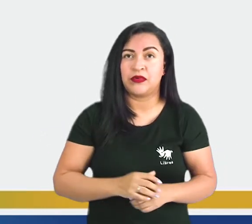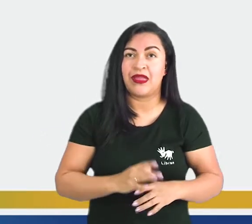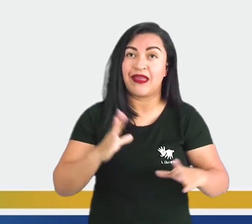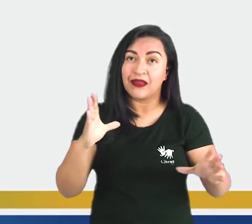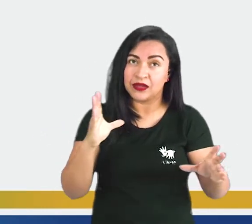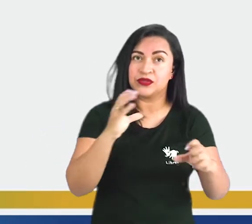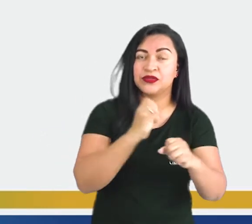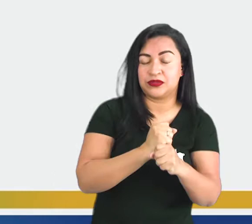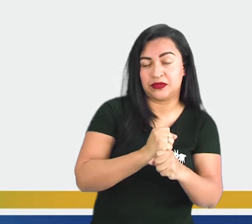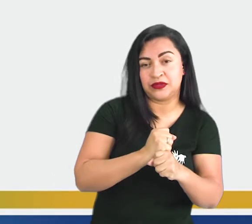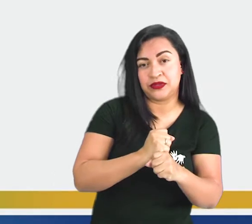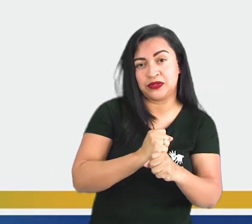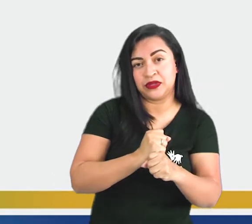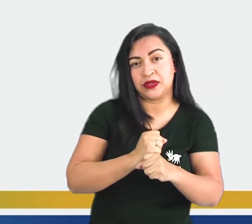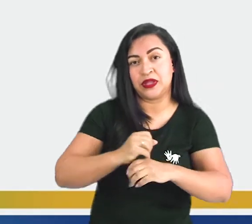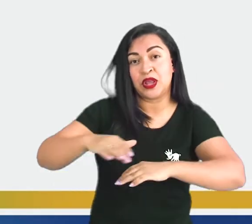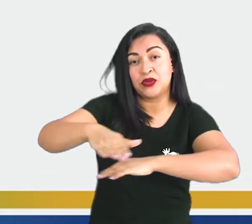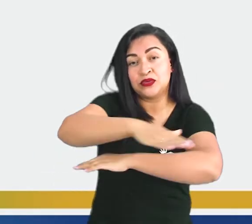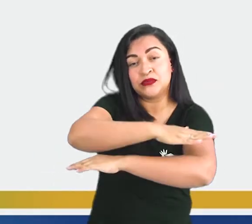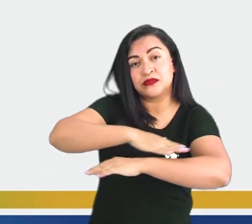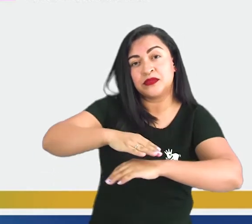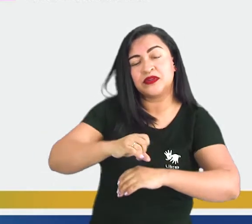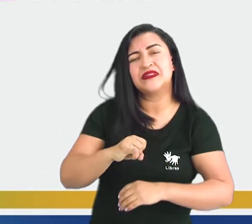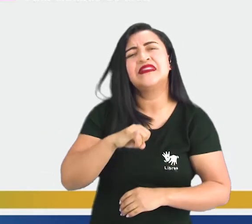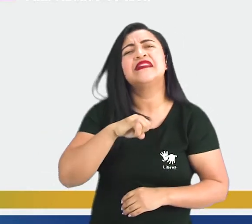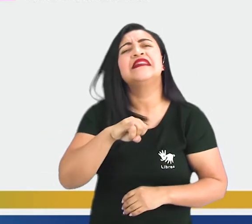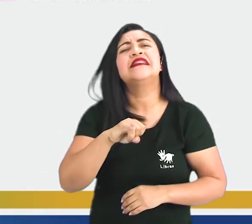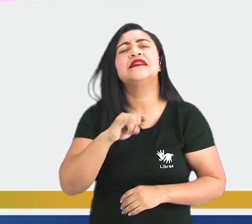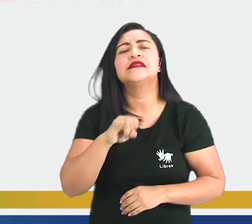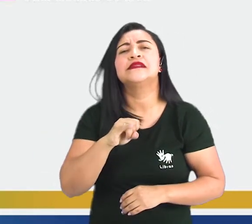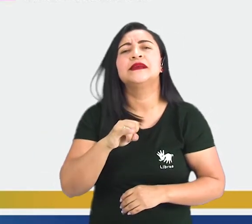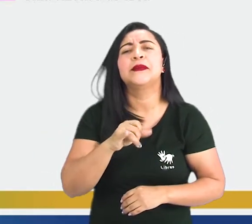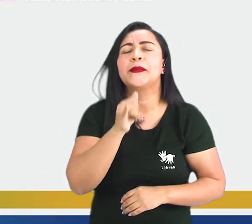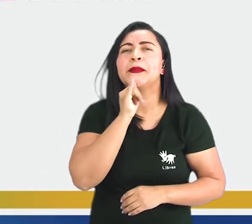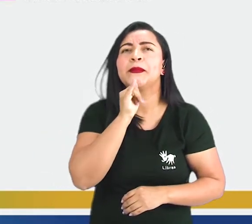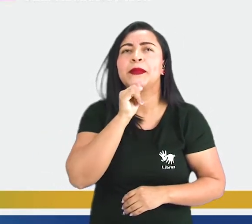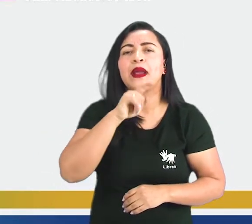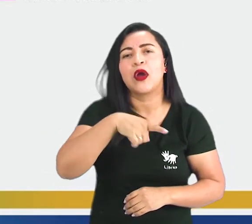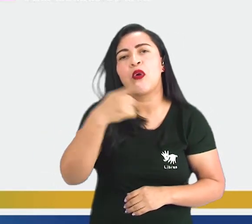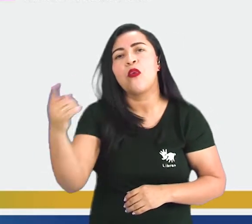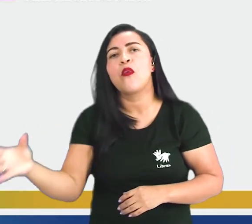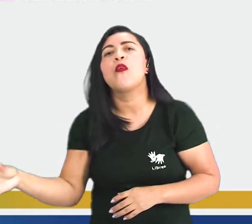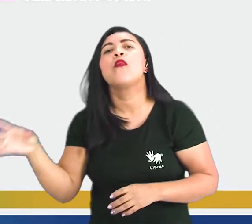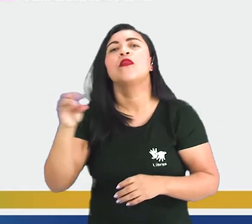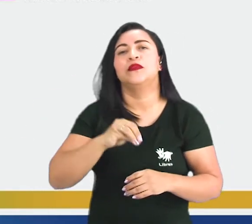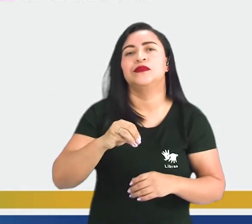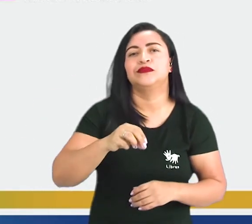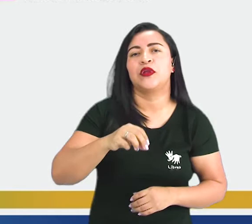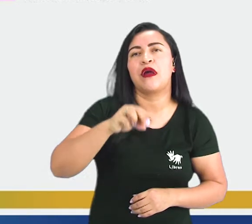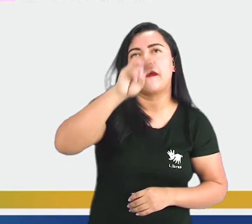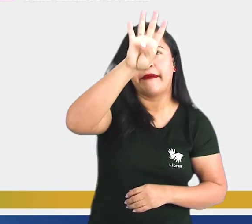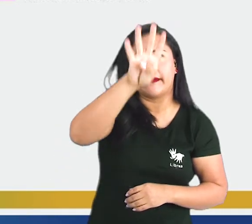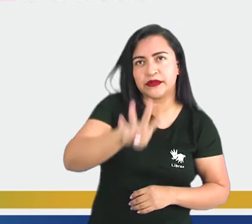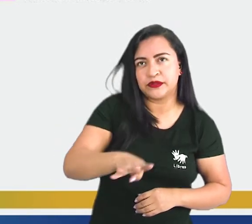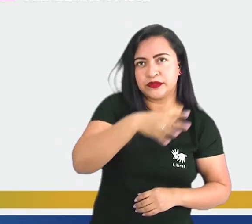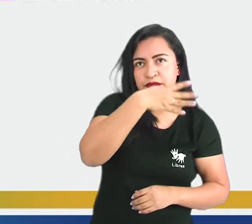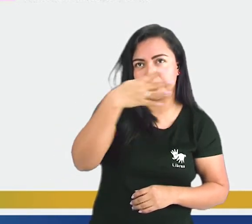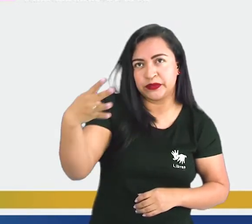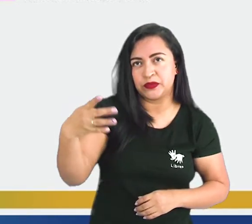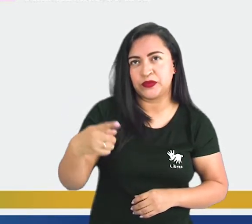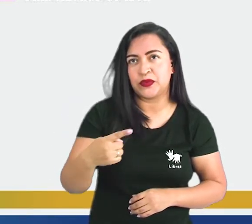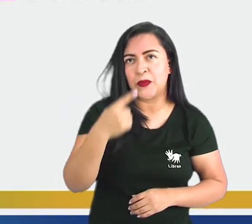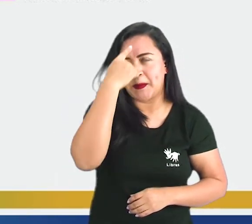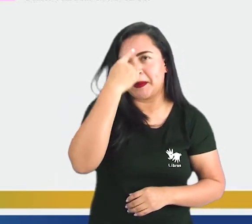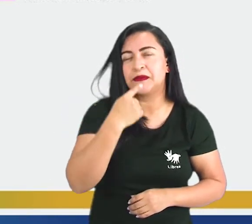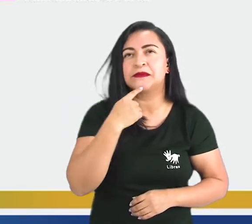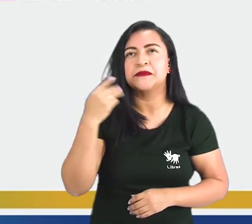gramado, Mas se pegarmos outro campo de futebol e colocarmos em uma malha quadriculada, como mostra a figura, a